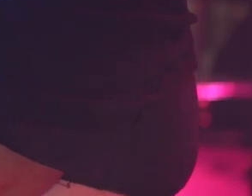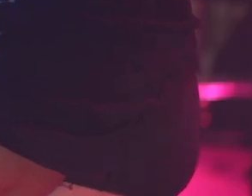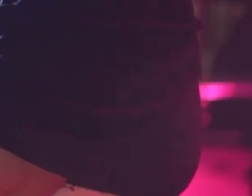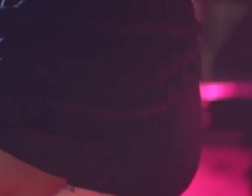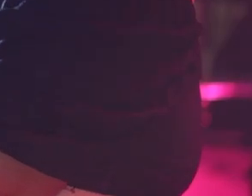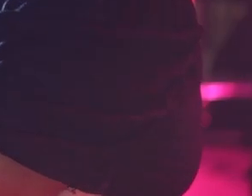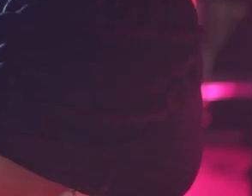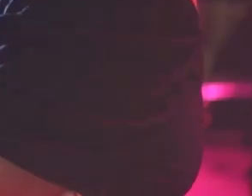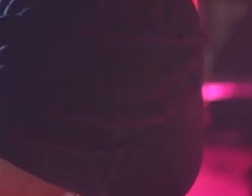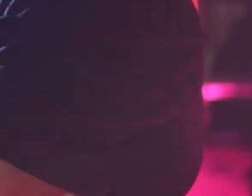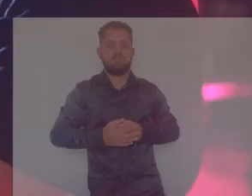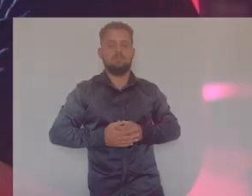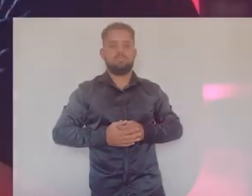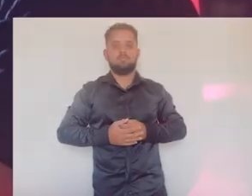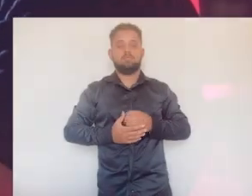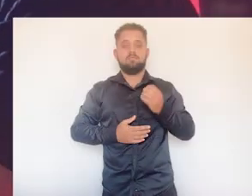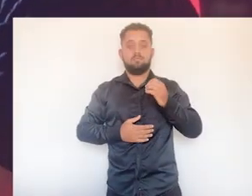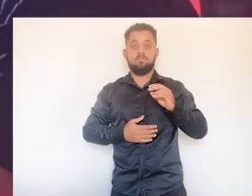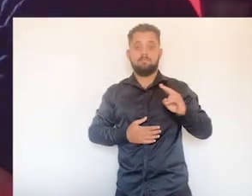mundo.